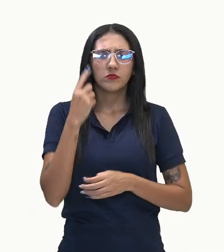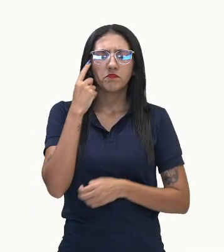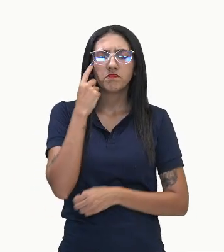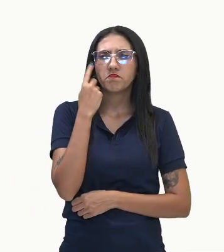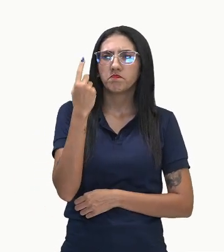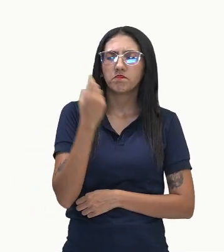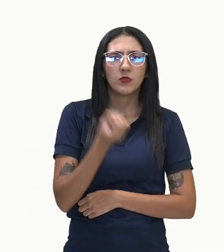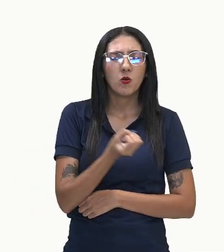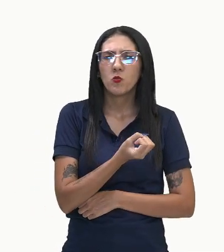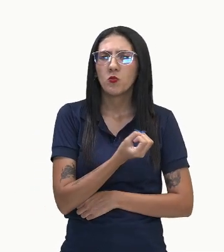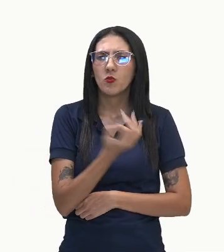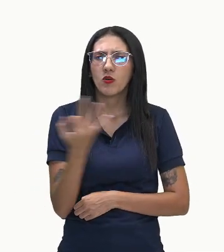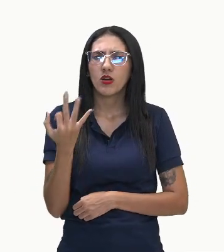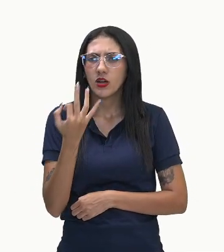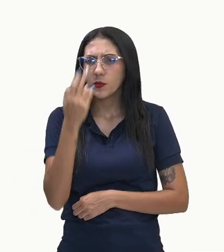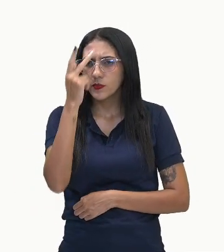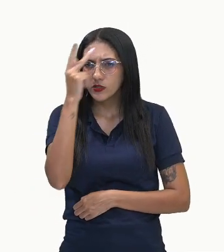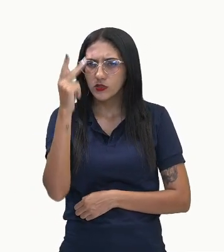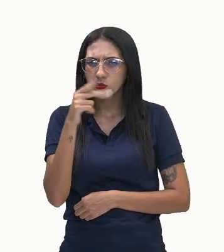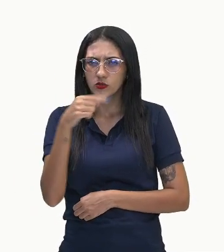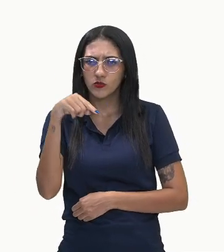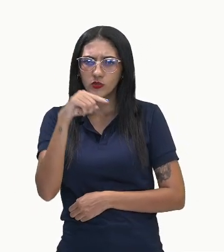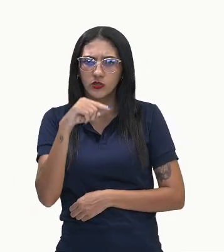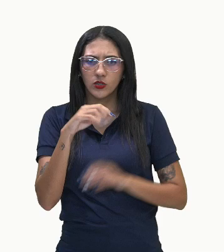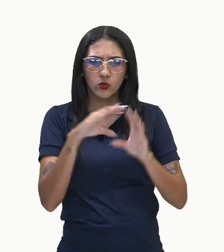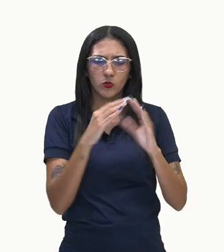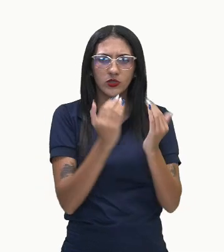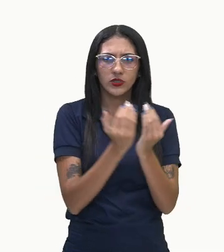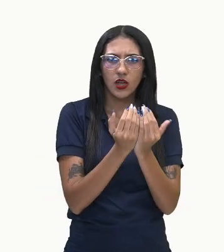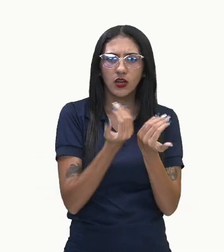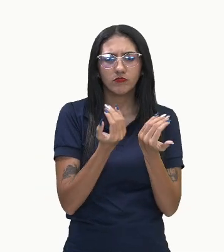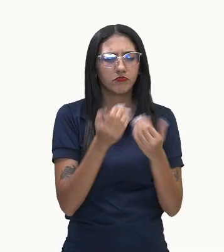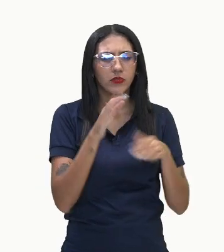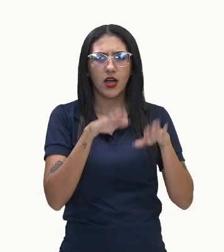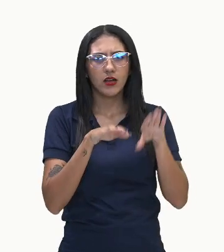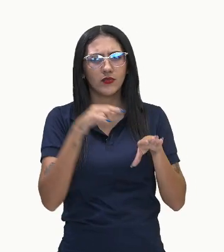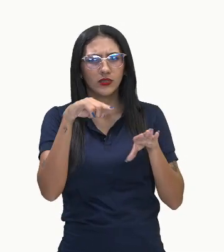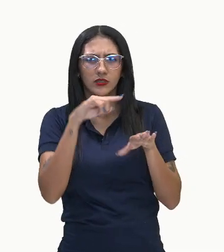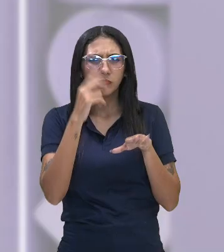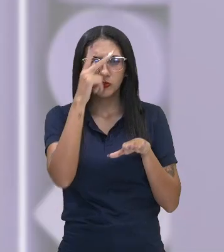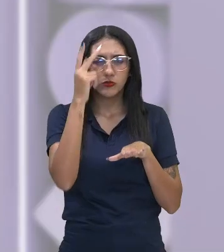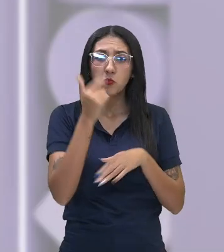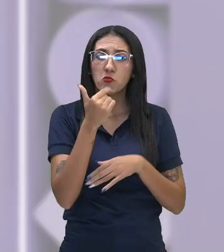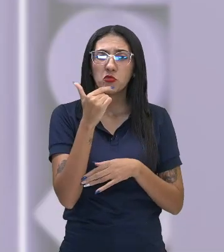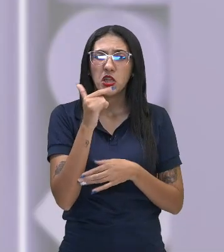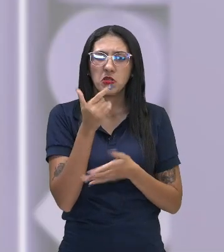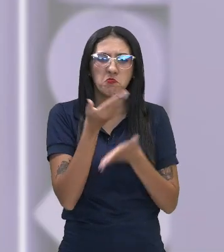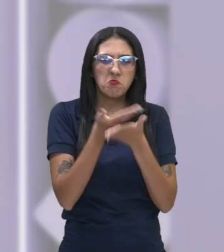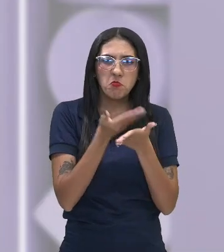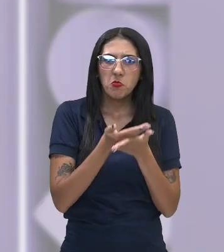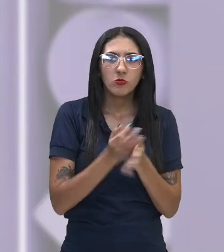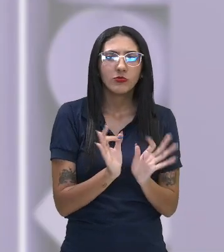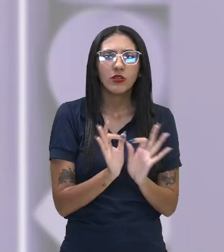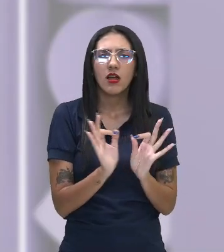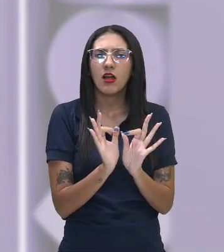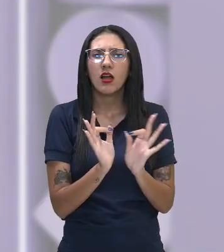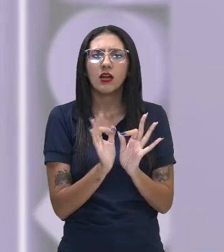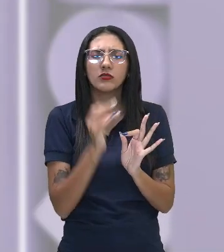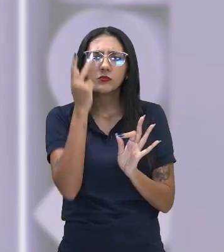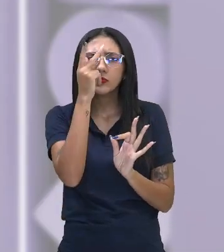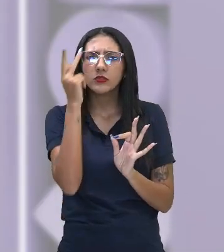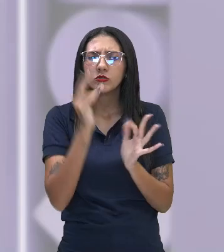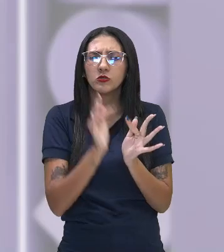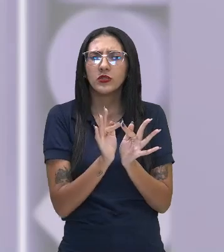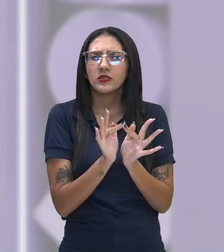sua comunidade que às vezes não são pessoas muito estudadas, são pessoas, inclusive assim,